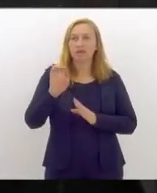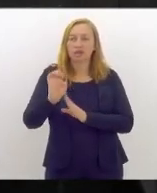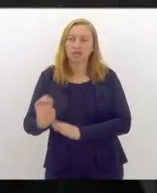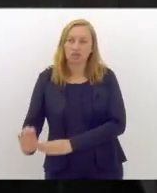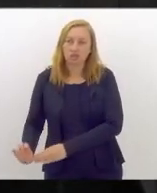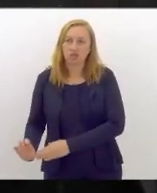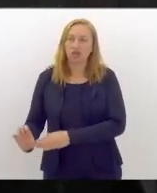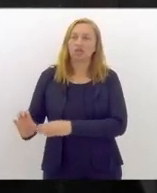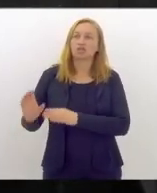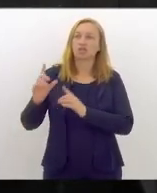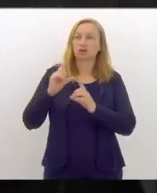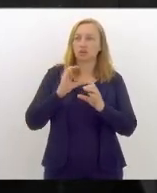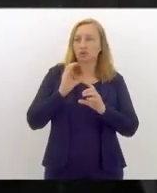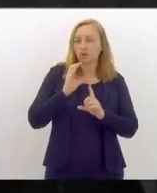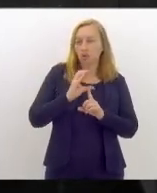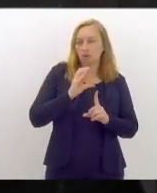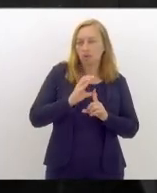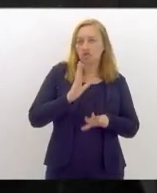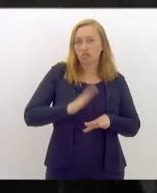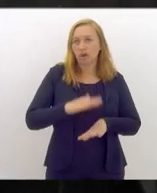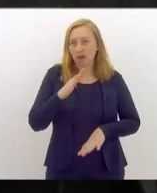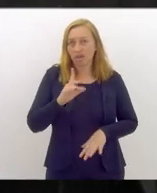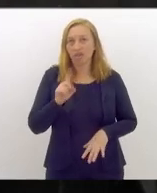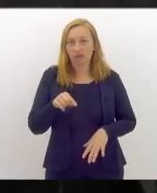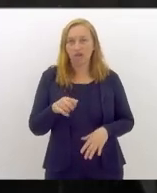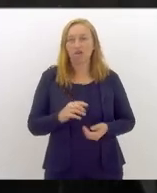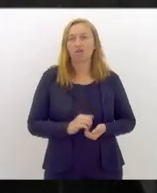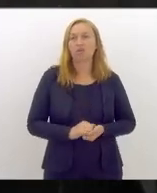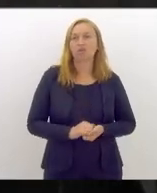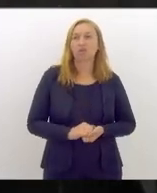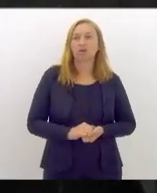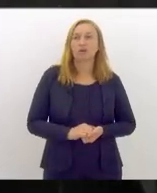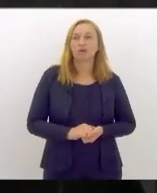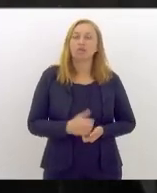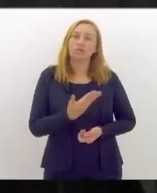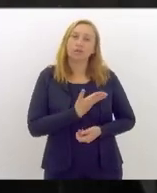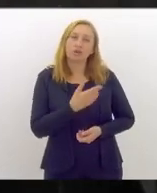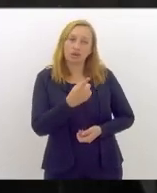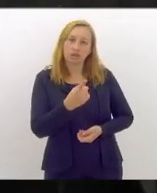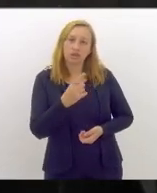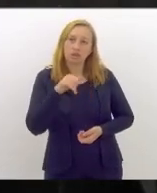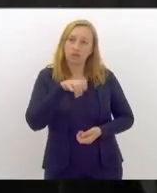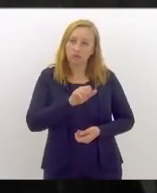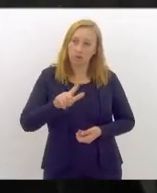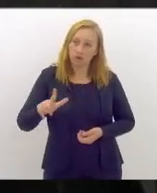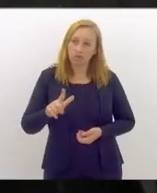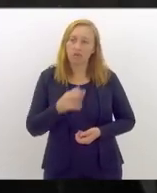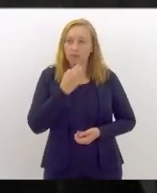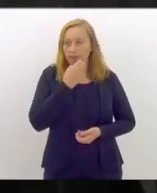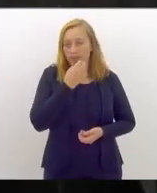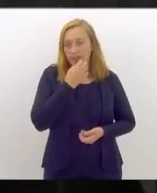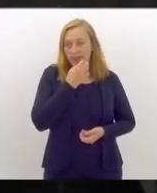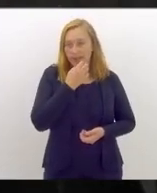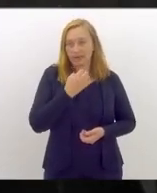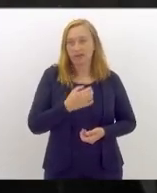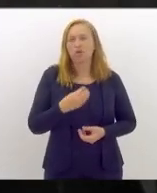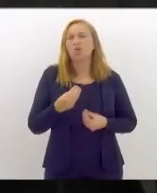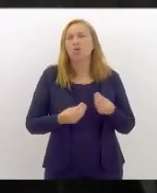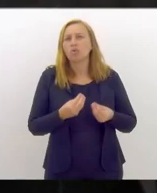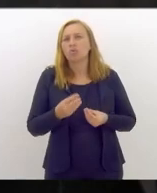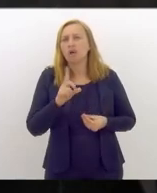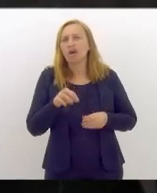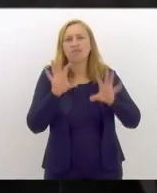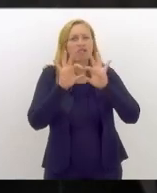comunista tudo mais né como meu amigo aqui Manoel Rangel como é